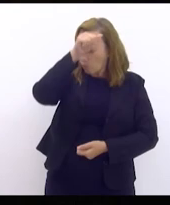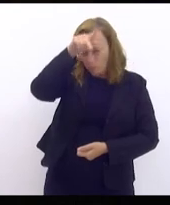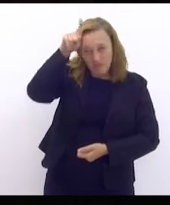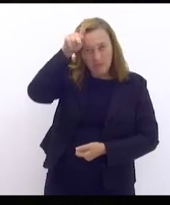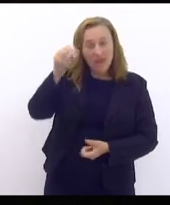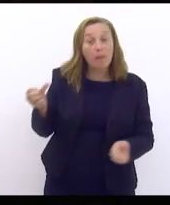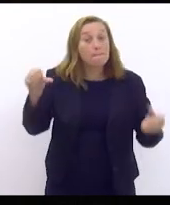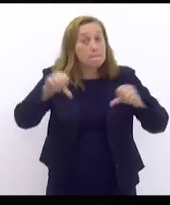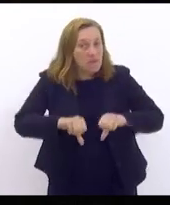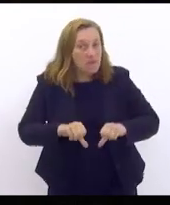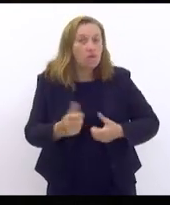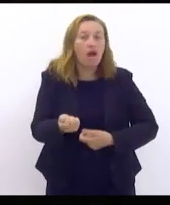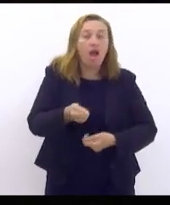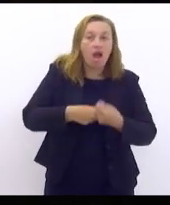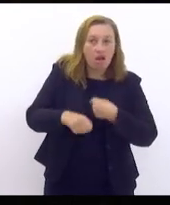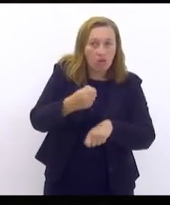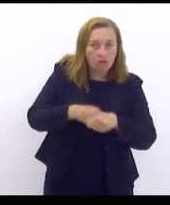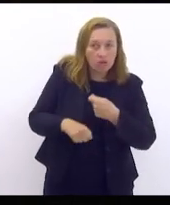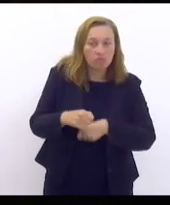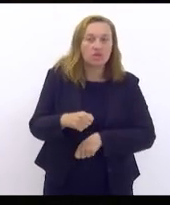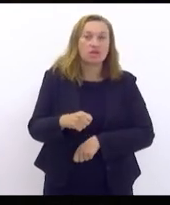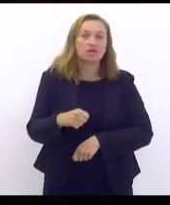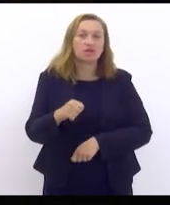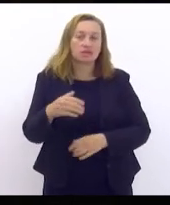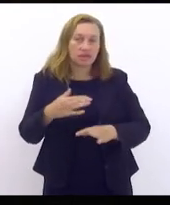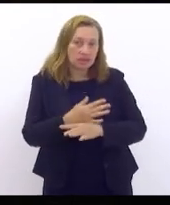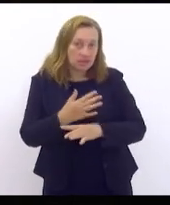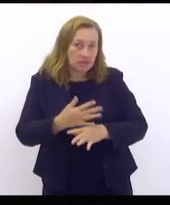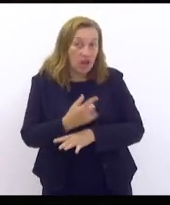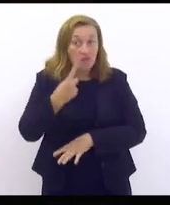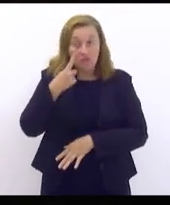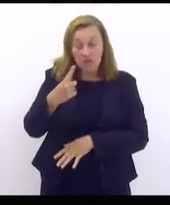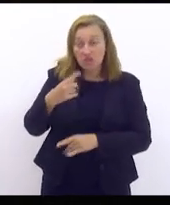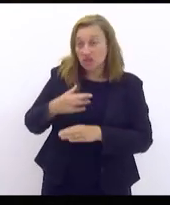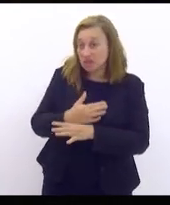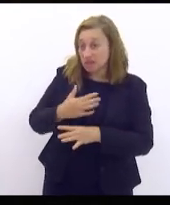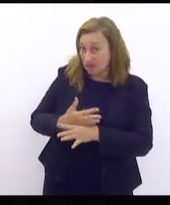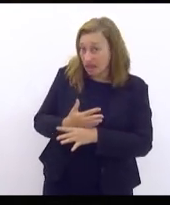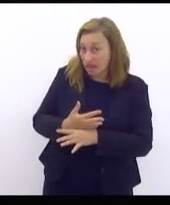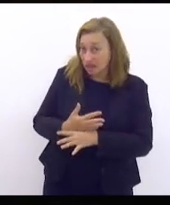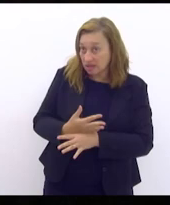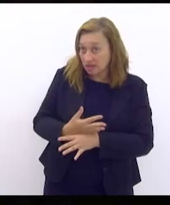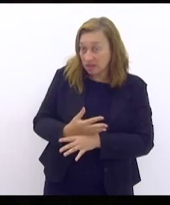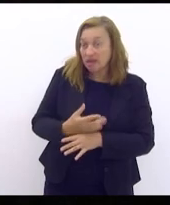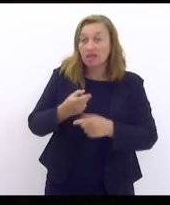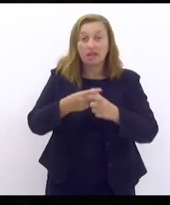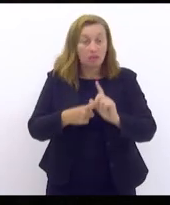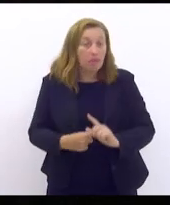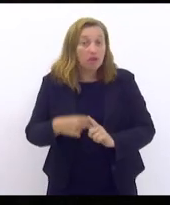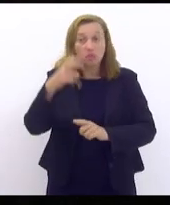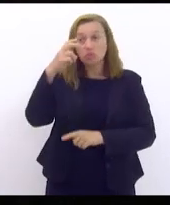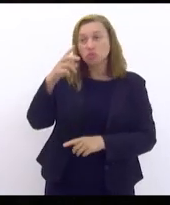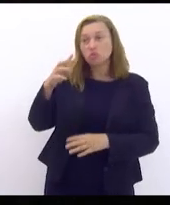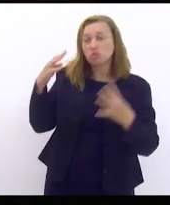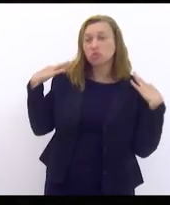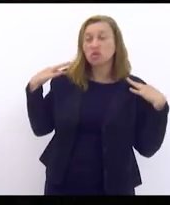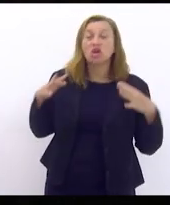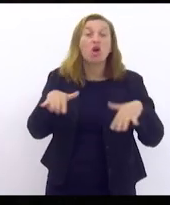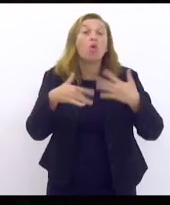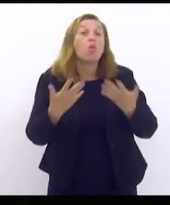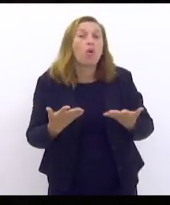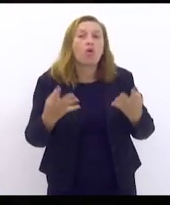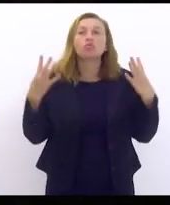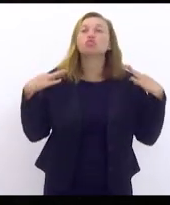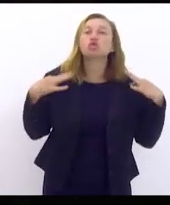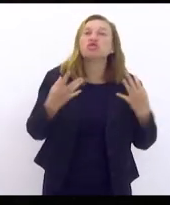afundar a economia de Itatiaia, visto que a cidade vive da economia, vive do turismo. Qual turista